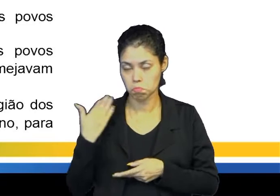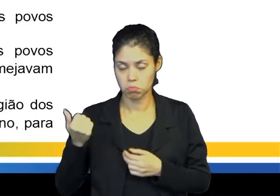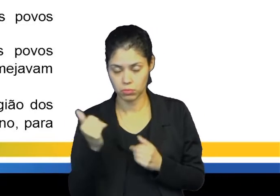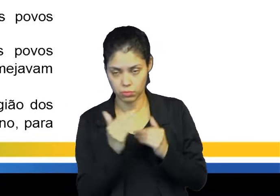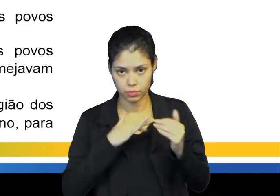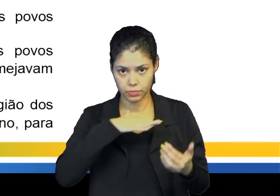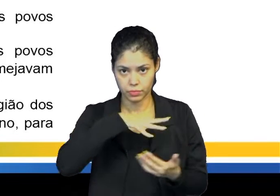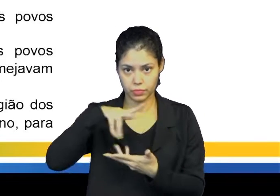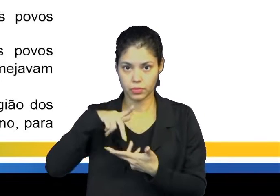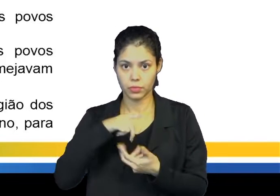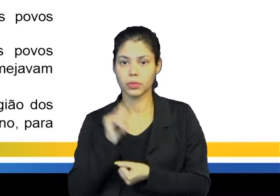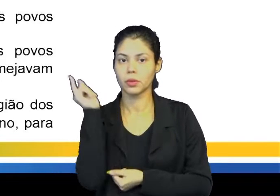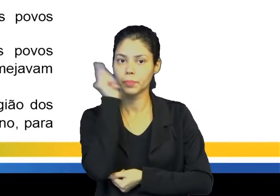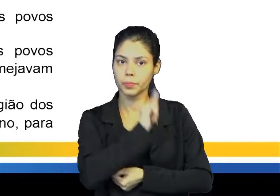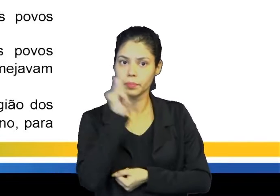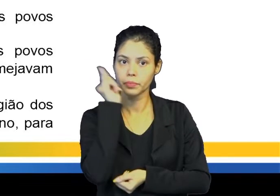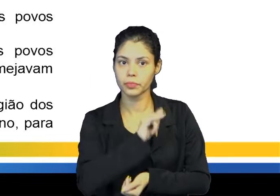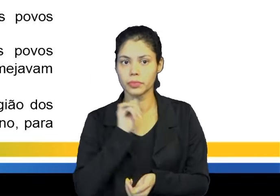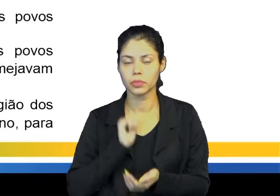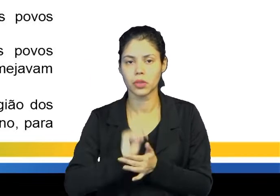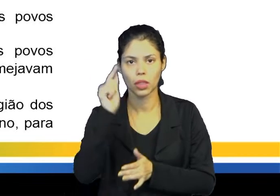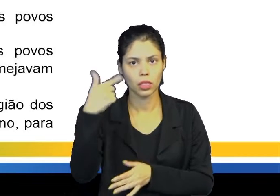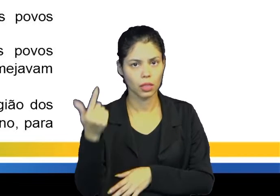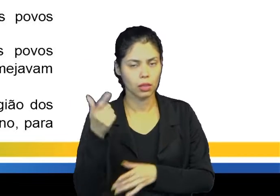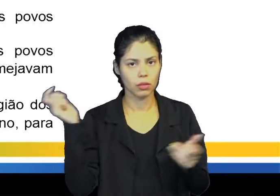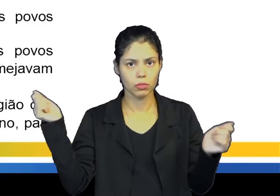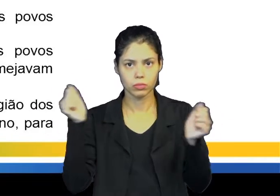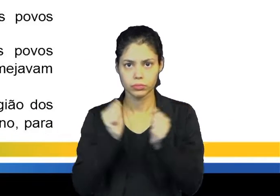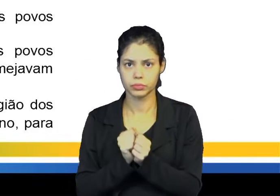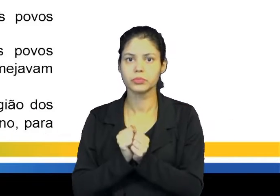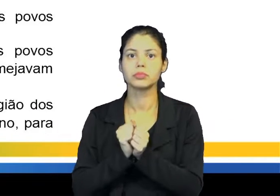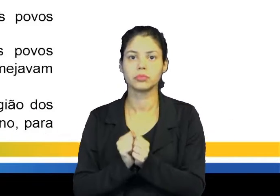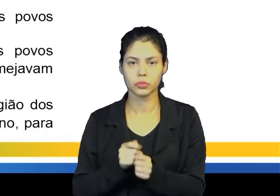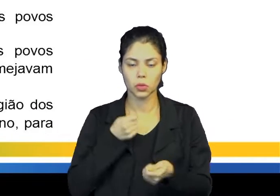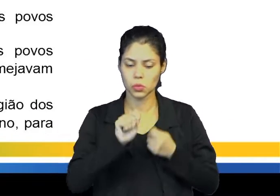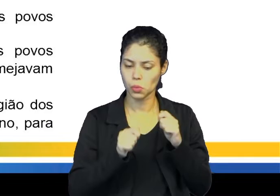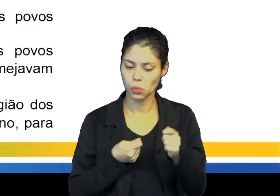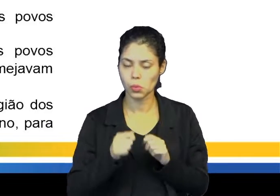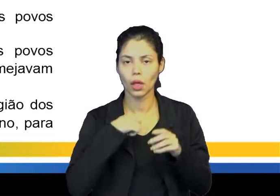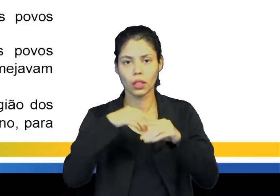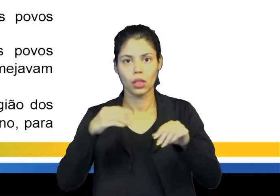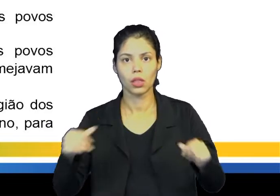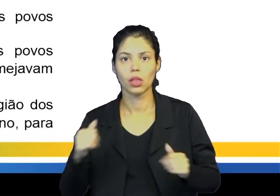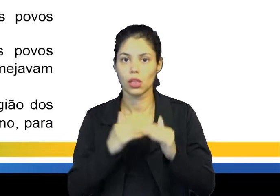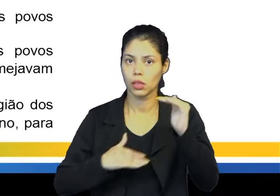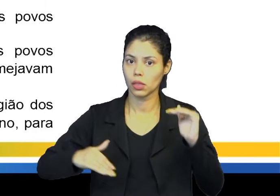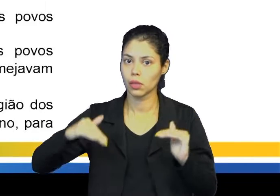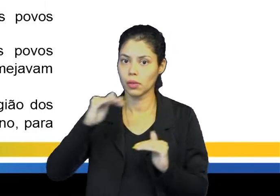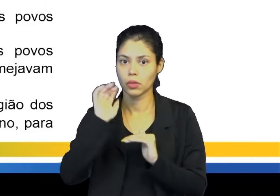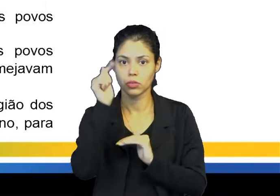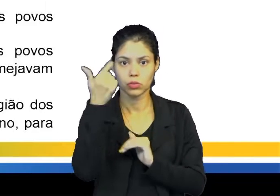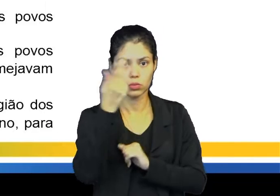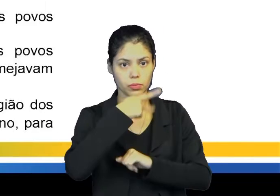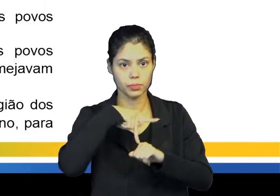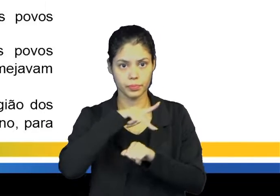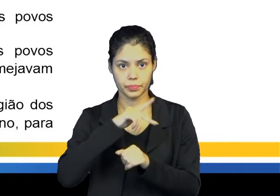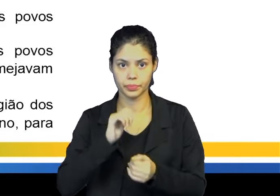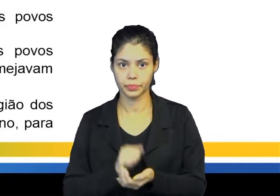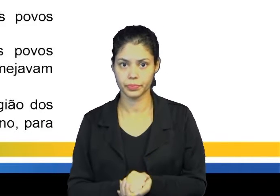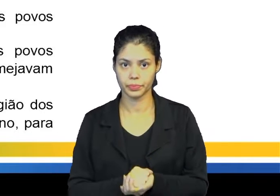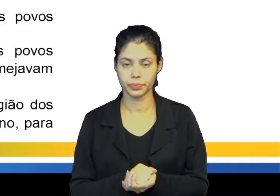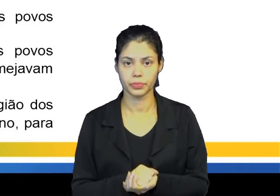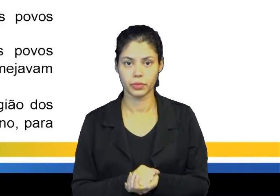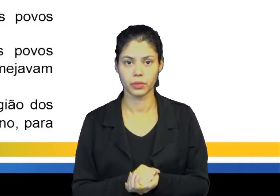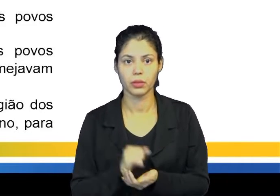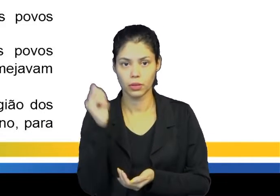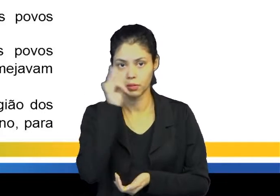mundo. A Itália, que após a sua unificação pretendia dominar territórios que estavam sob o controle de outros países. Não vamos nos